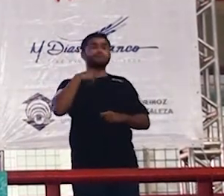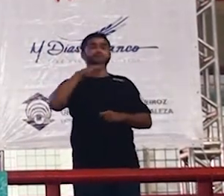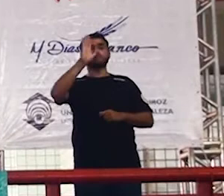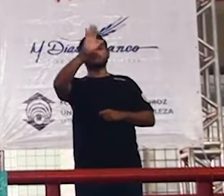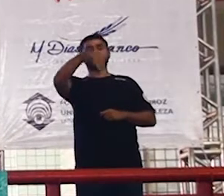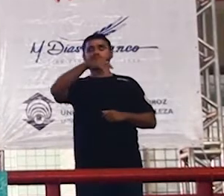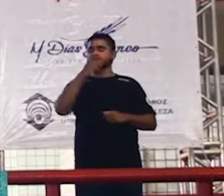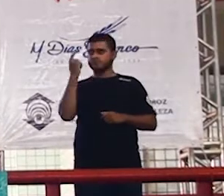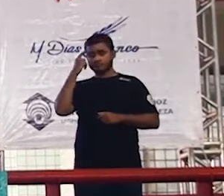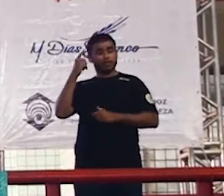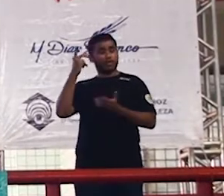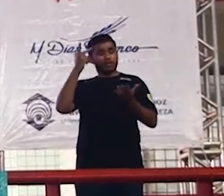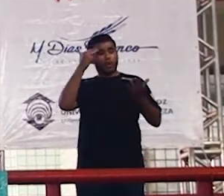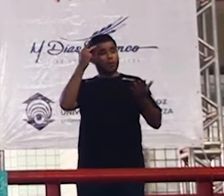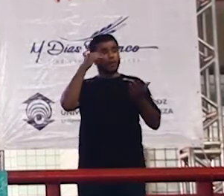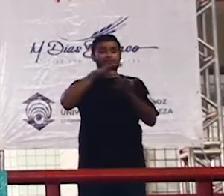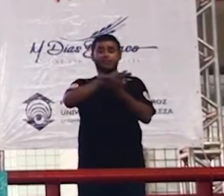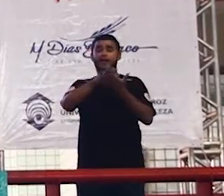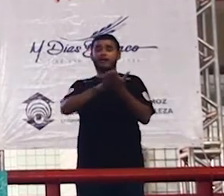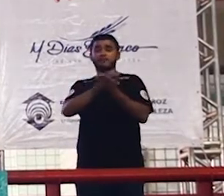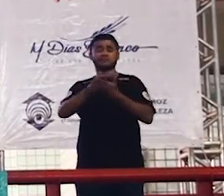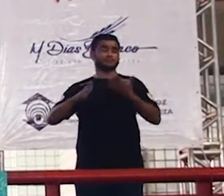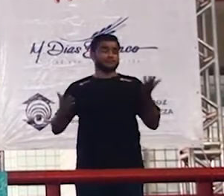tinha acontecido ou se era para ele nadar.